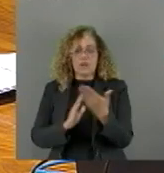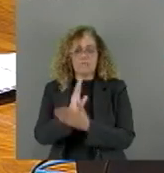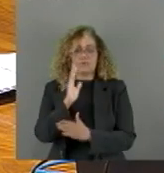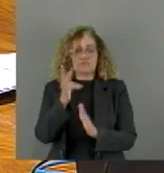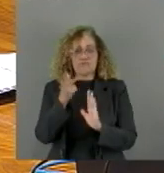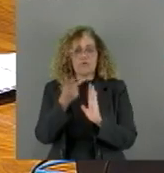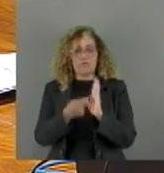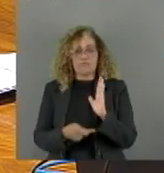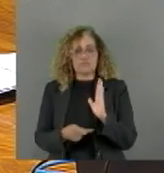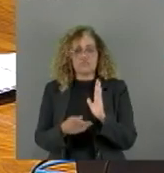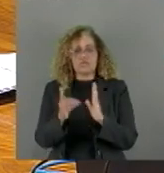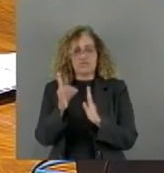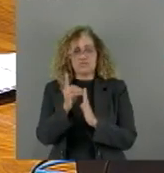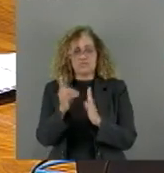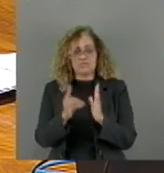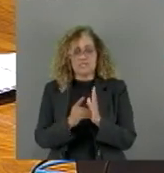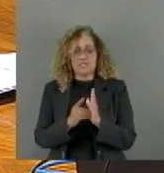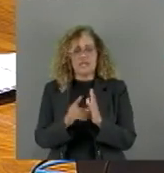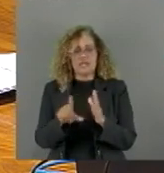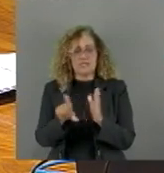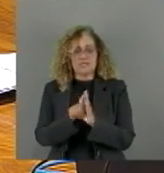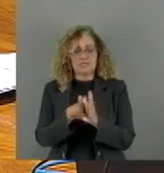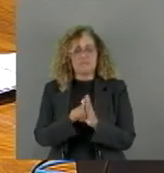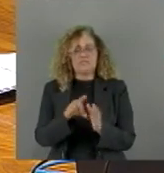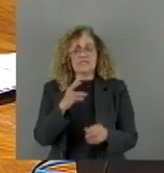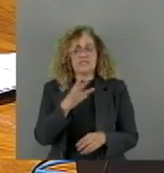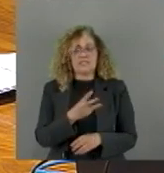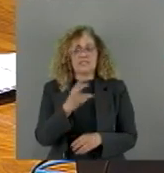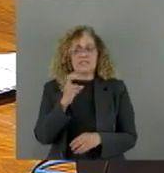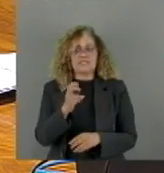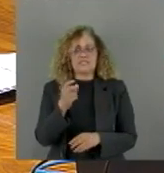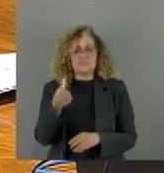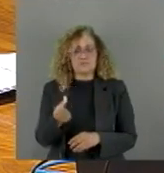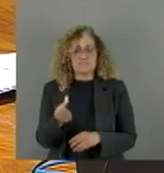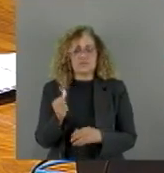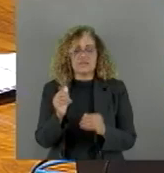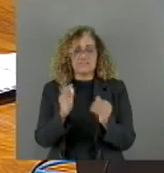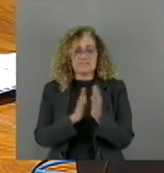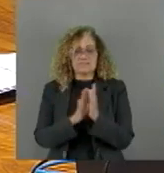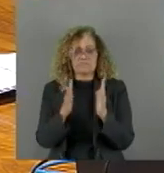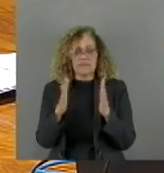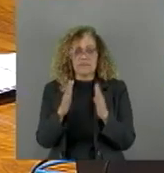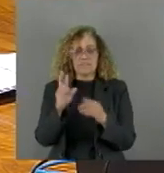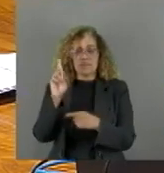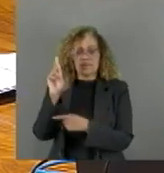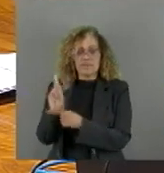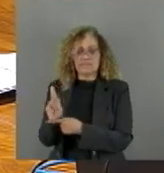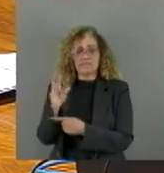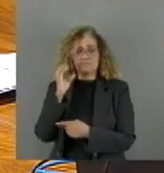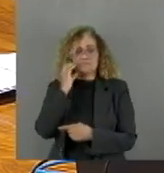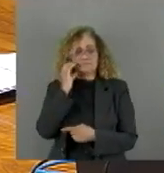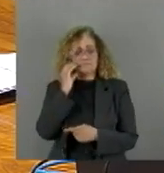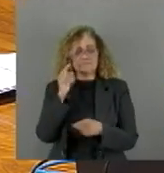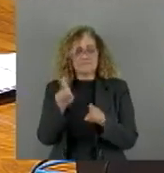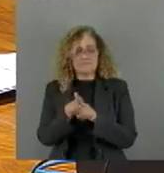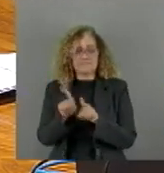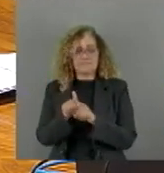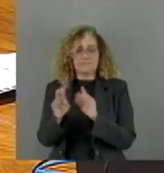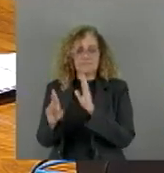projeto decreto legislativo 356. Parabéns, Flávio Arnes, relator. Parabéns, Álvaro Dias,